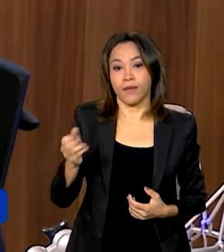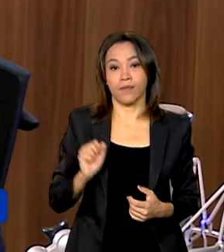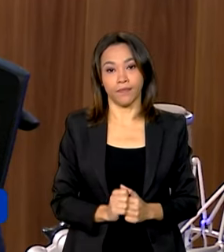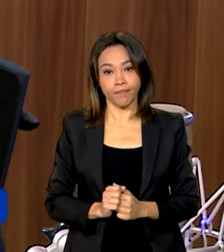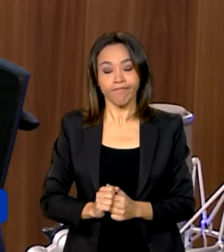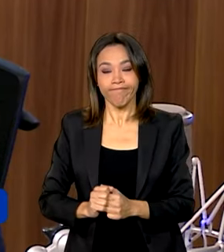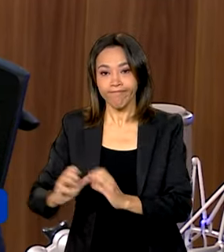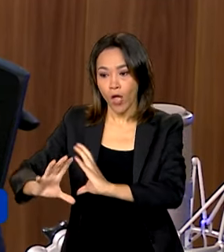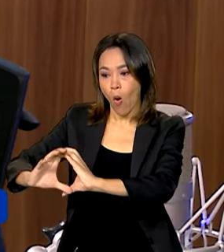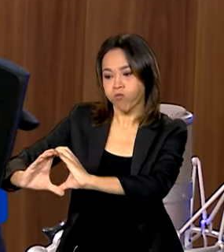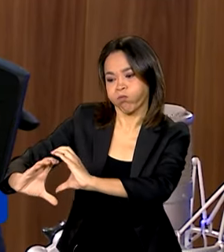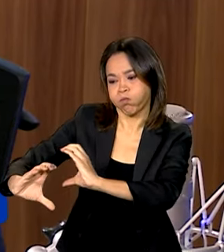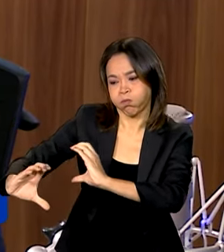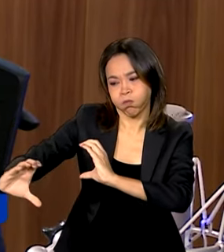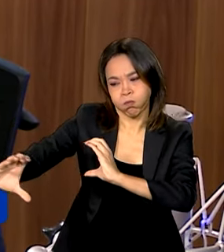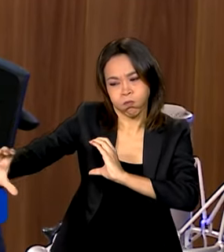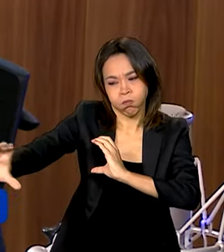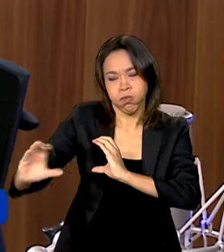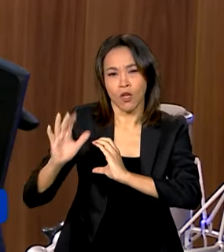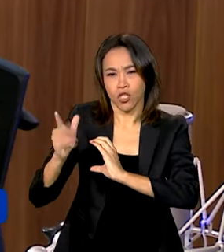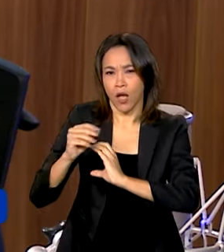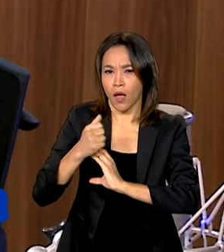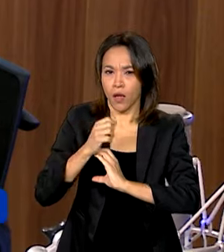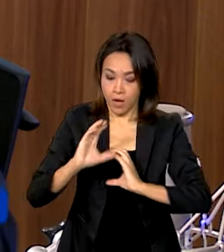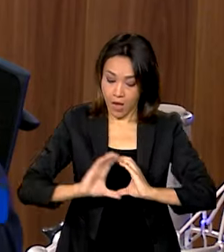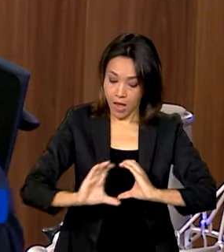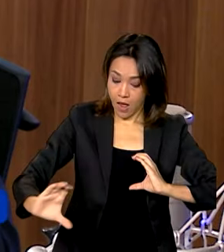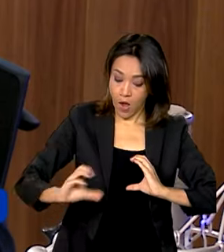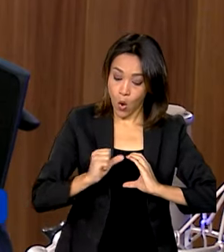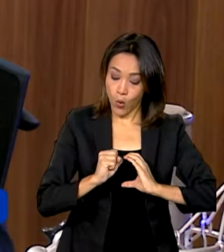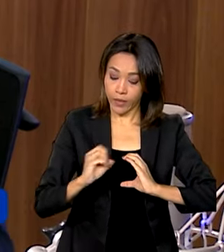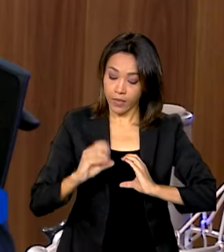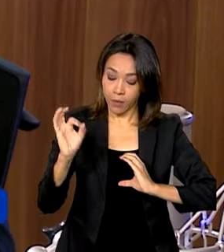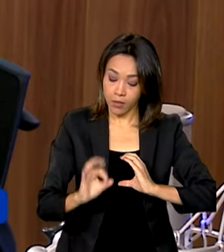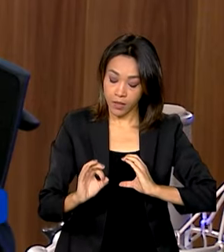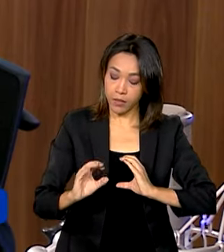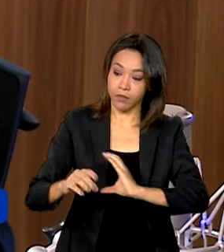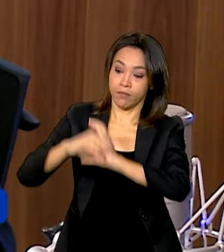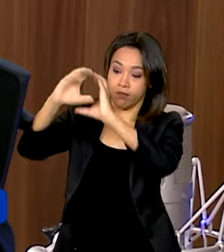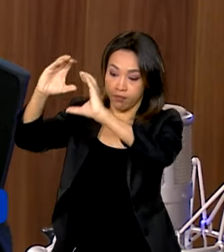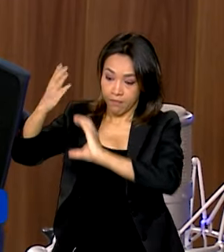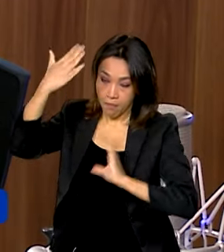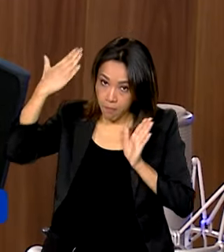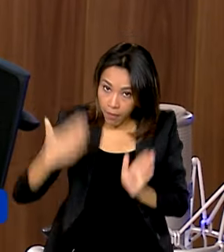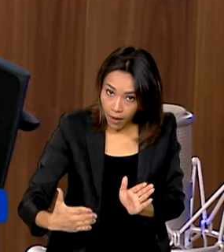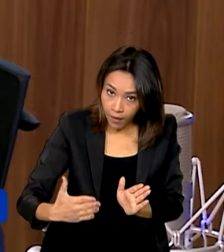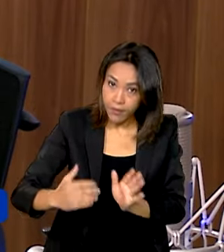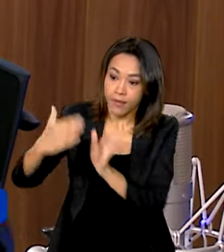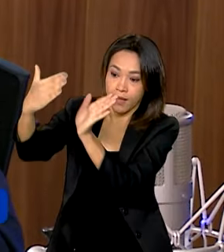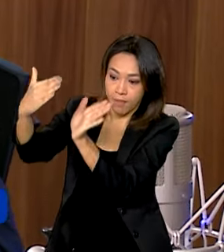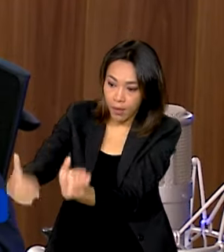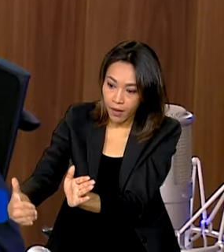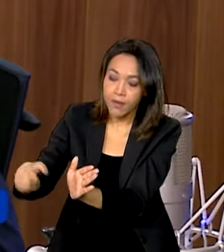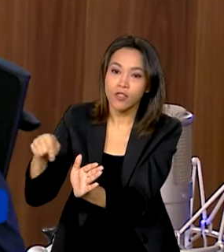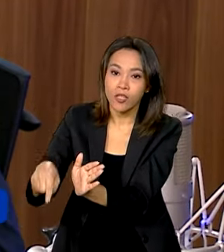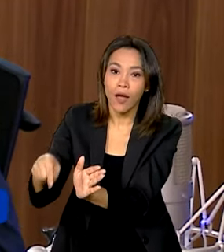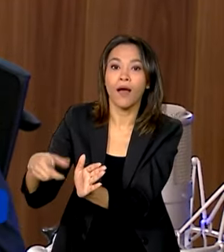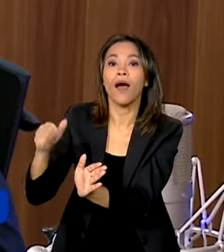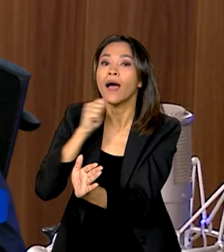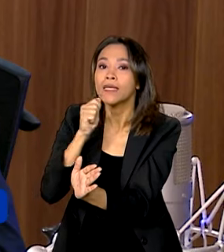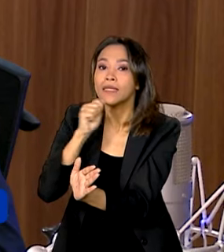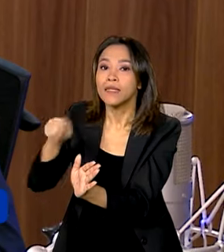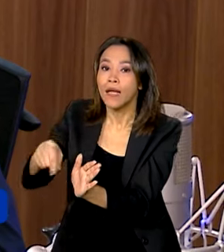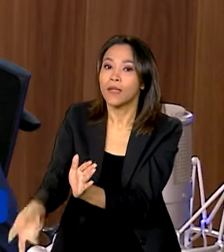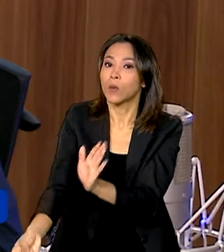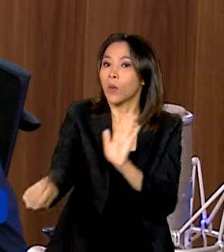etapa a gente já tem 80% pronto a segunda etapa tá fazendo atualização de projeto mas garantir que ela está no pack com isso esses